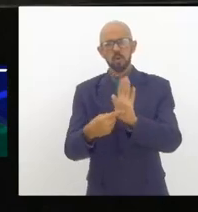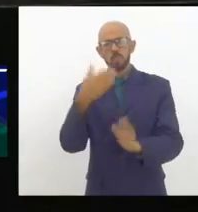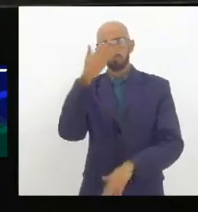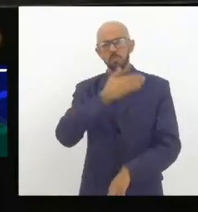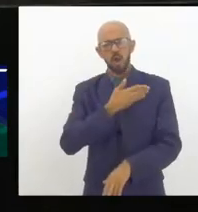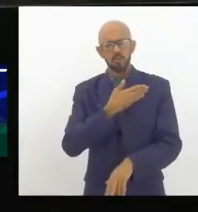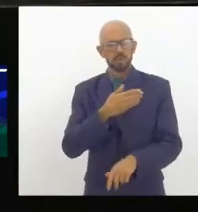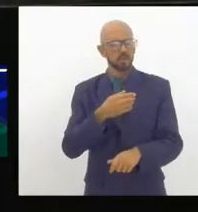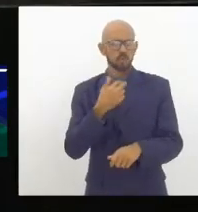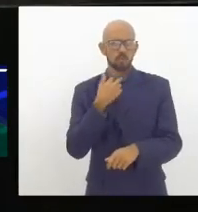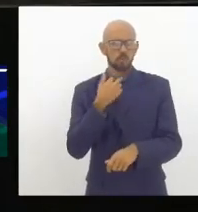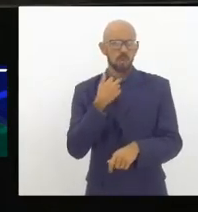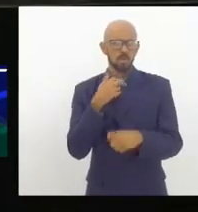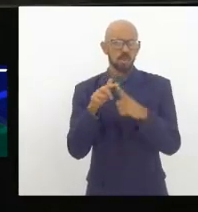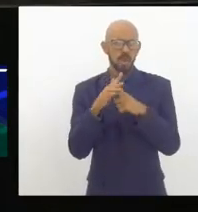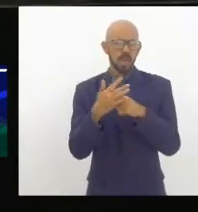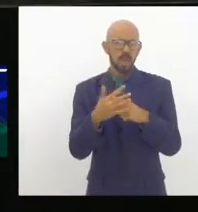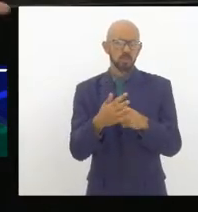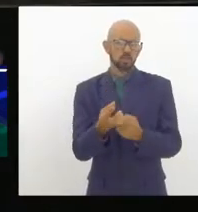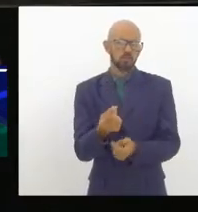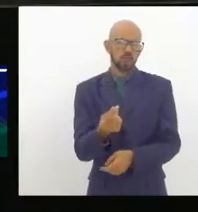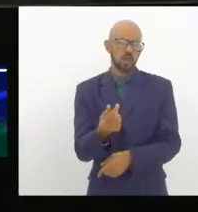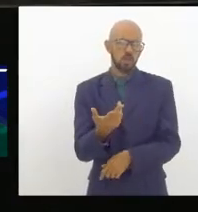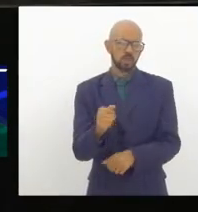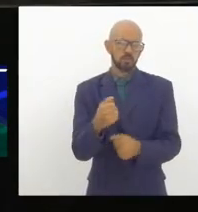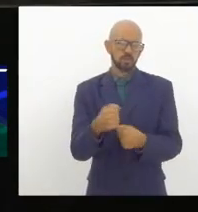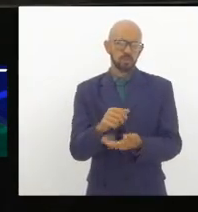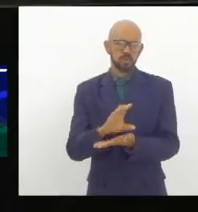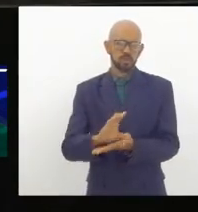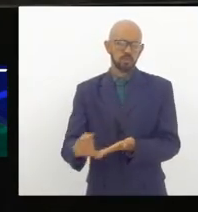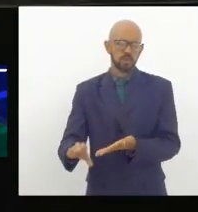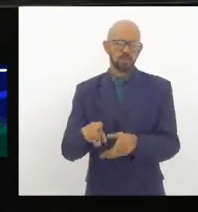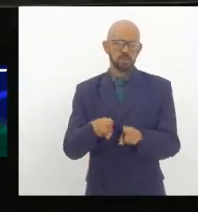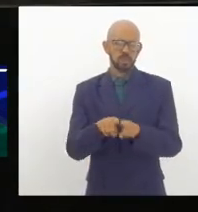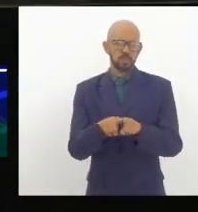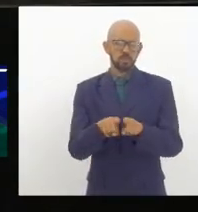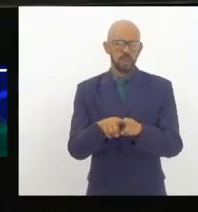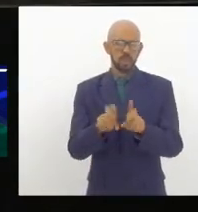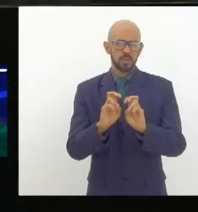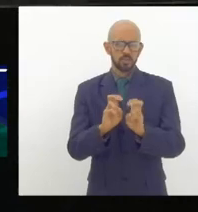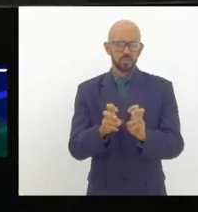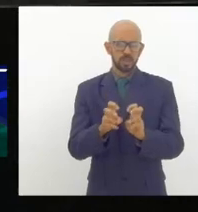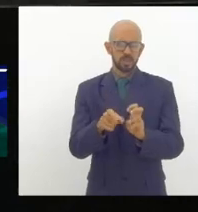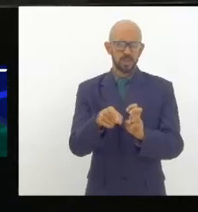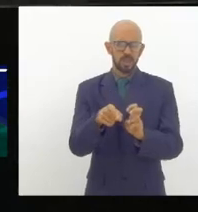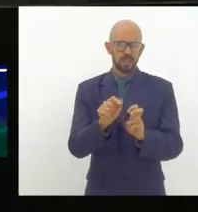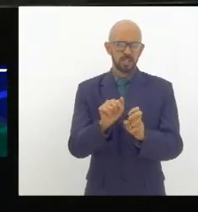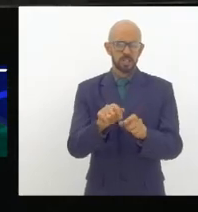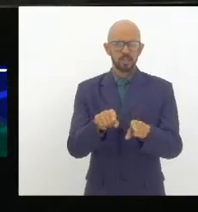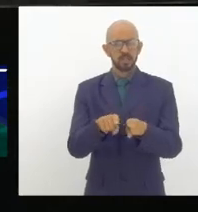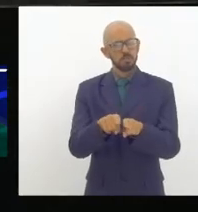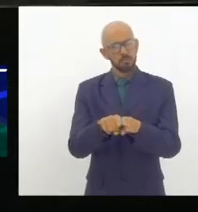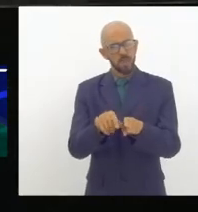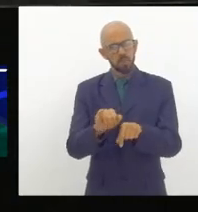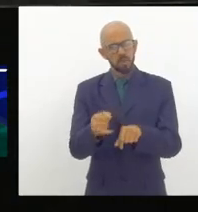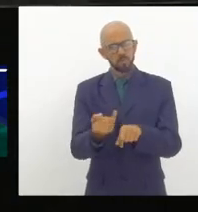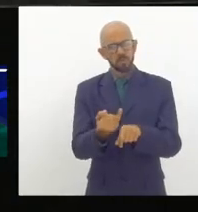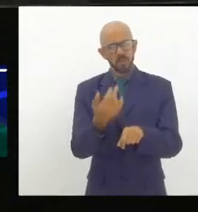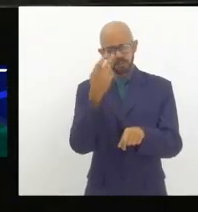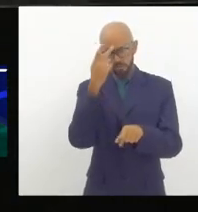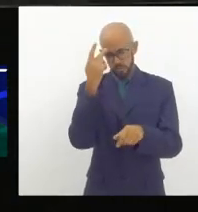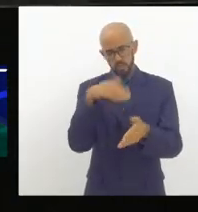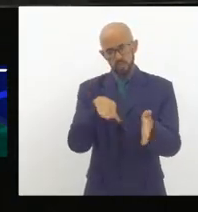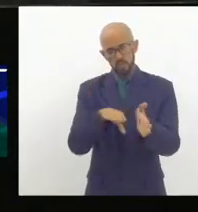não poderia ter reajuste como também tem que ter investimento na malha Ferroviária E também dá oportunidade das pessoas